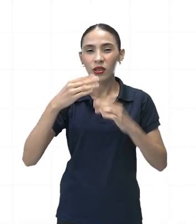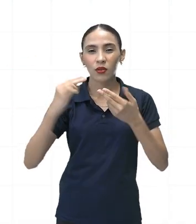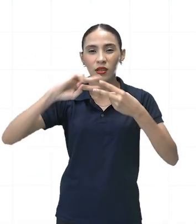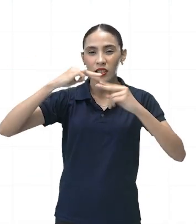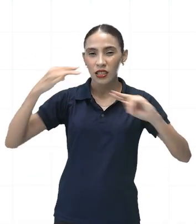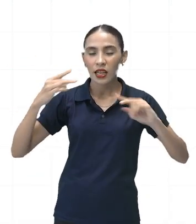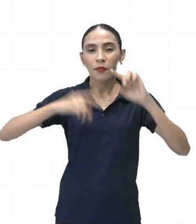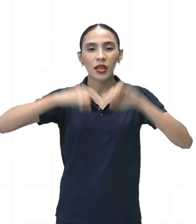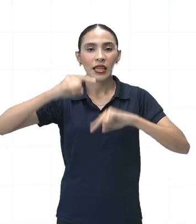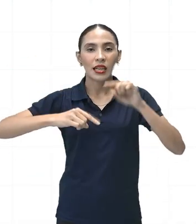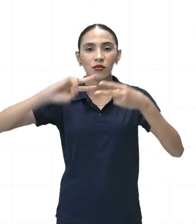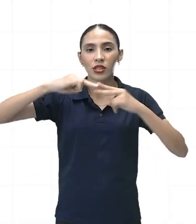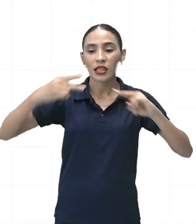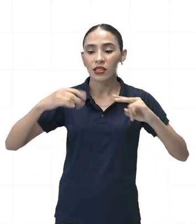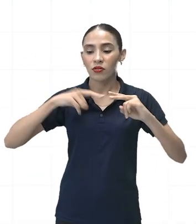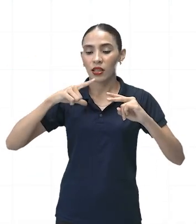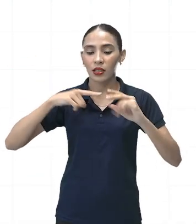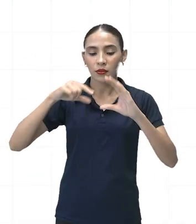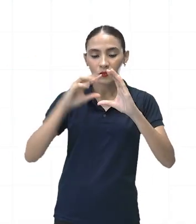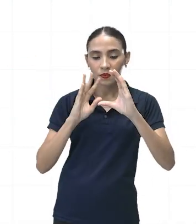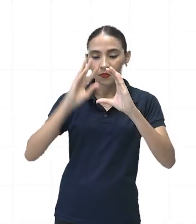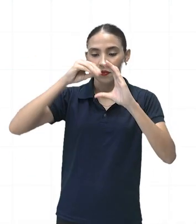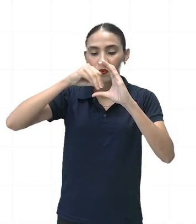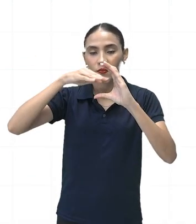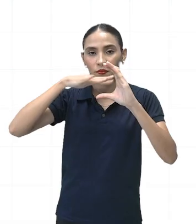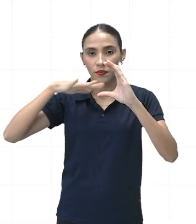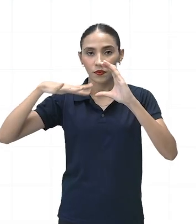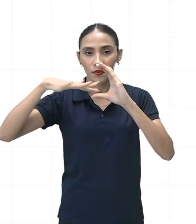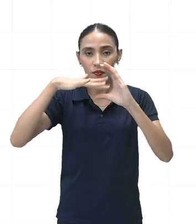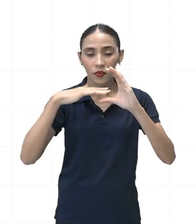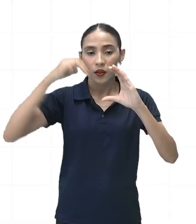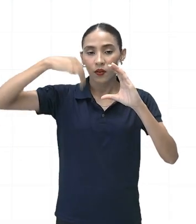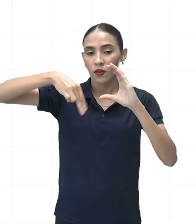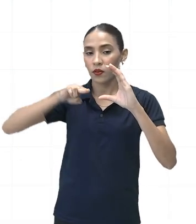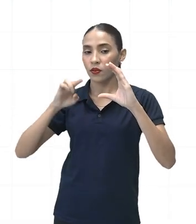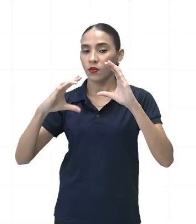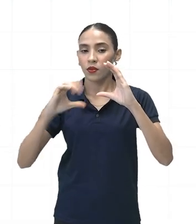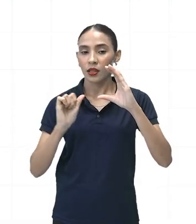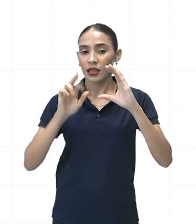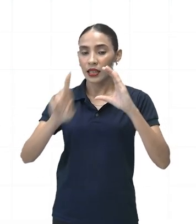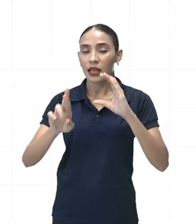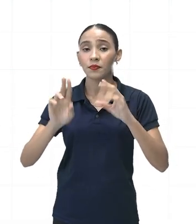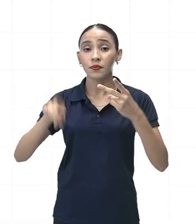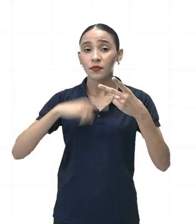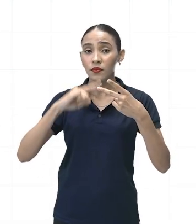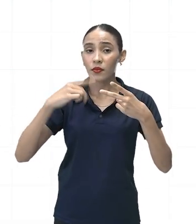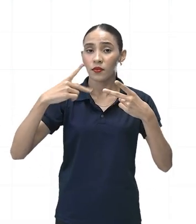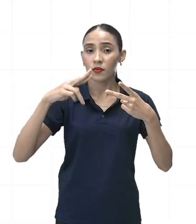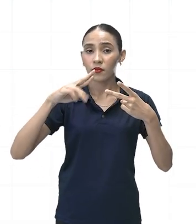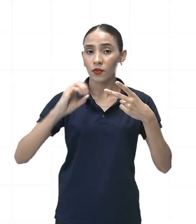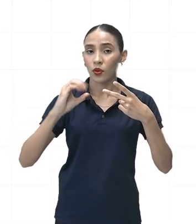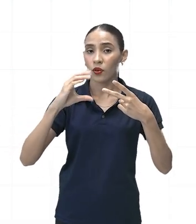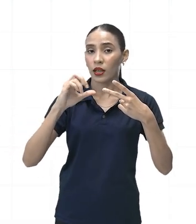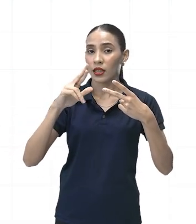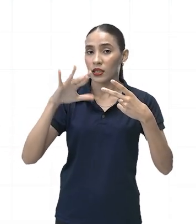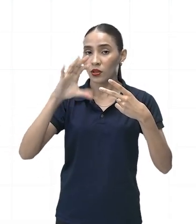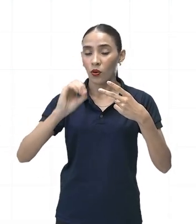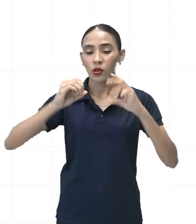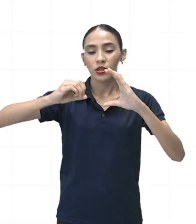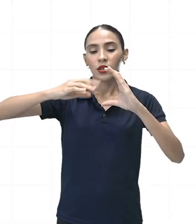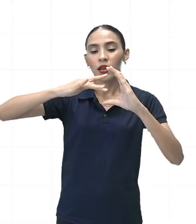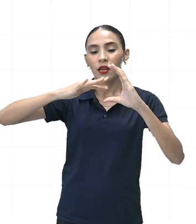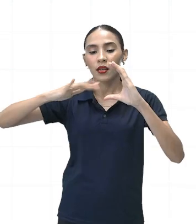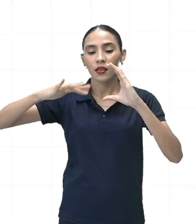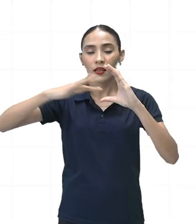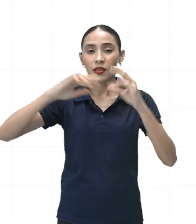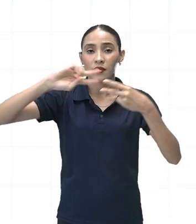DNA, esse material genético, ele está envolto pela membrana nuclear. Já nas células procariontes, esse material genético ele